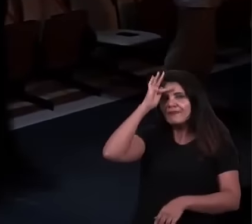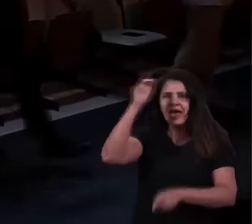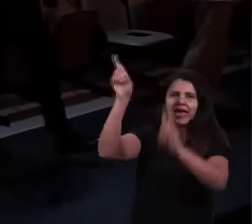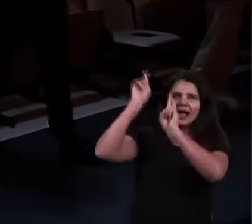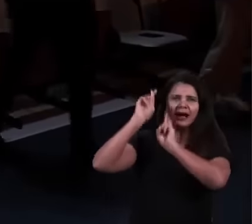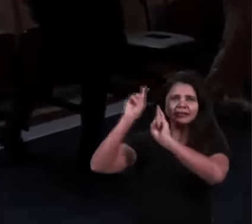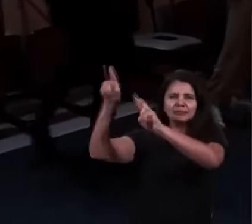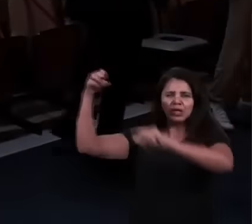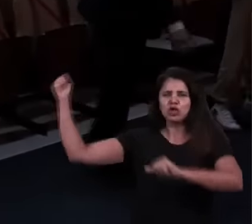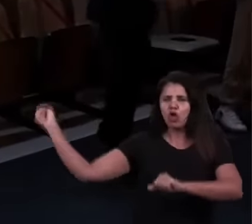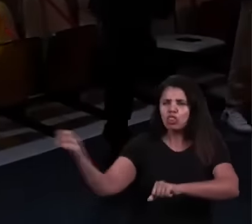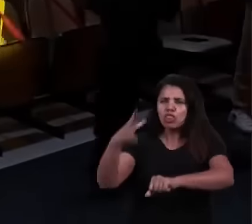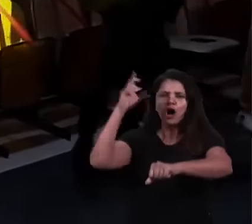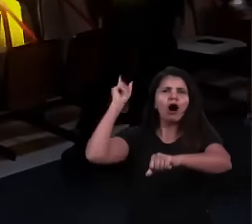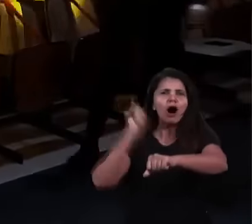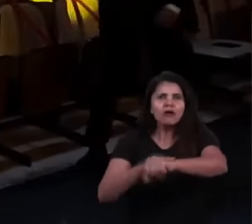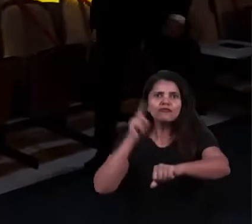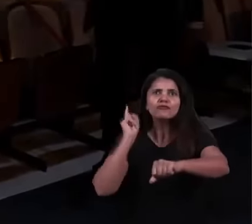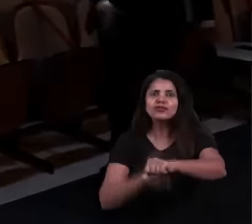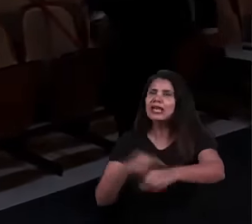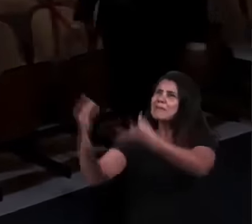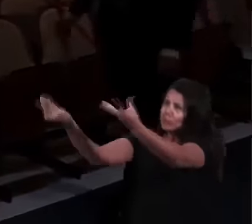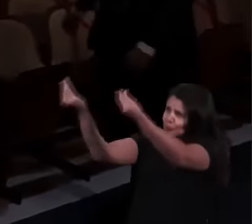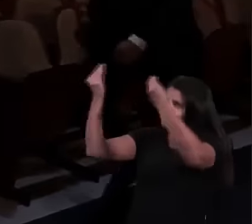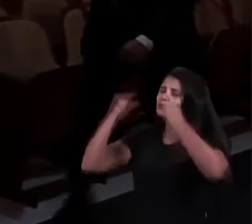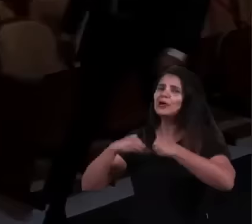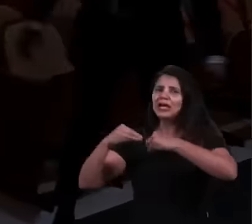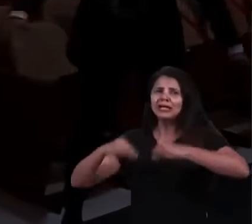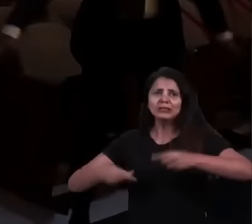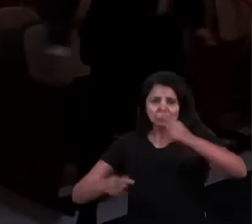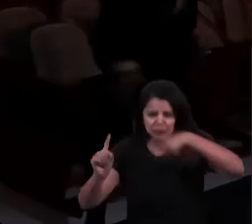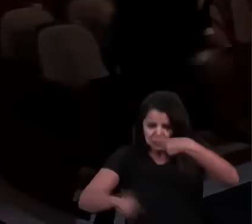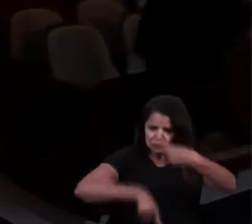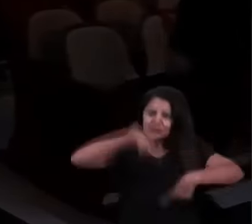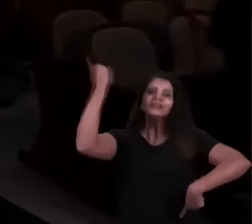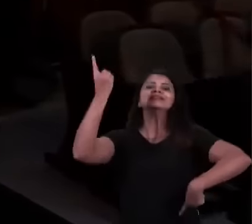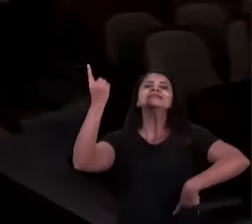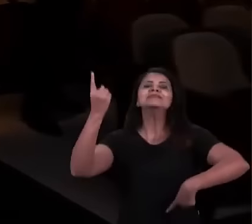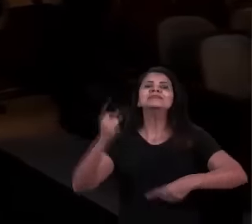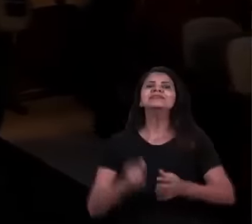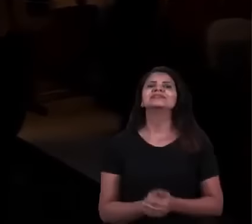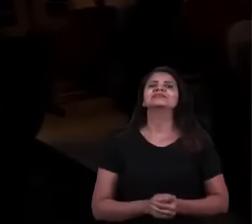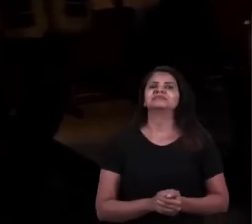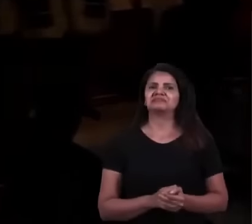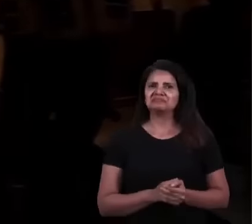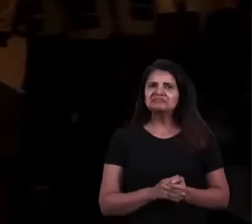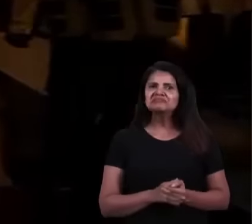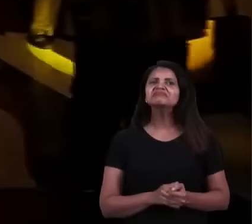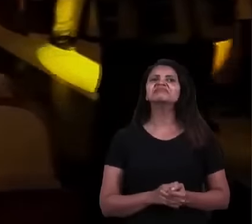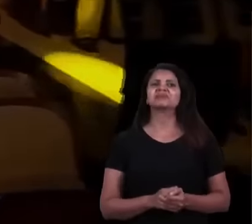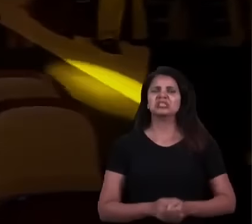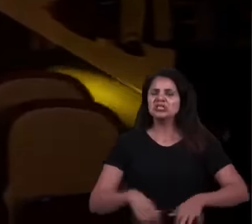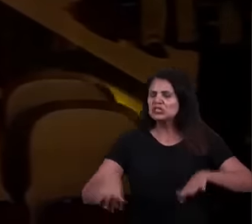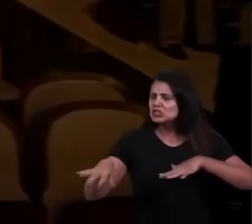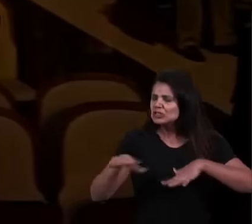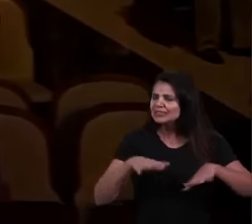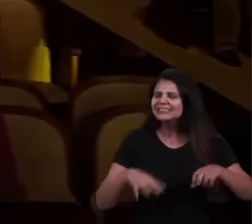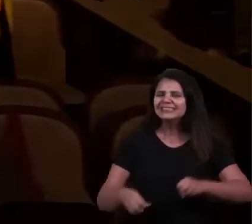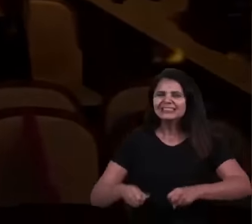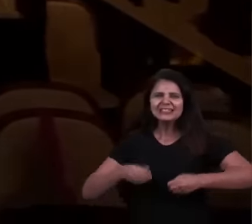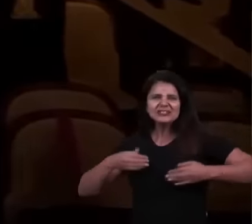um novo tempo de progresso, de sucesso, de crescimento, de desenvolvimento,